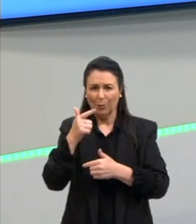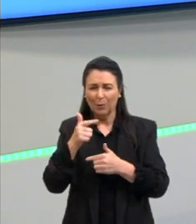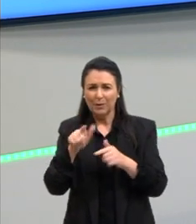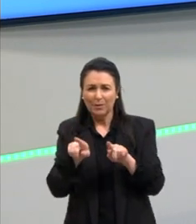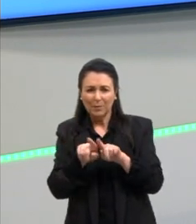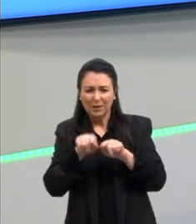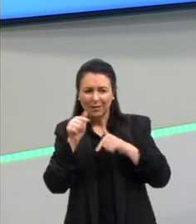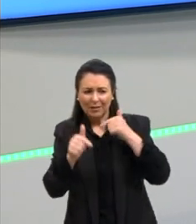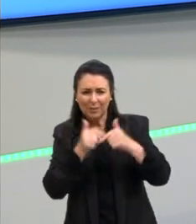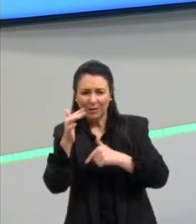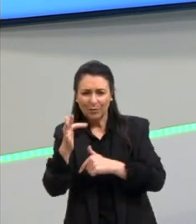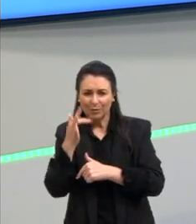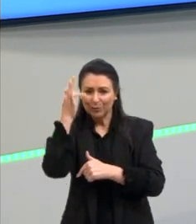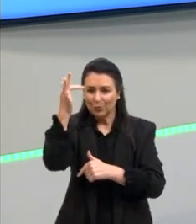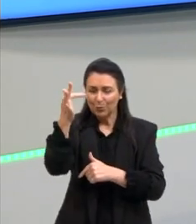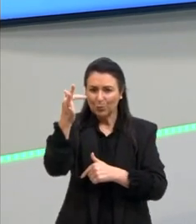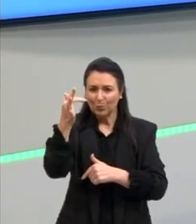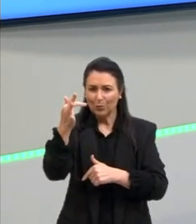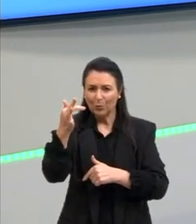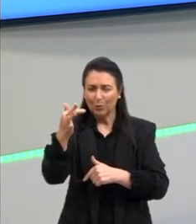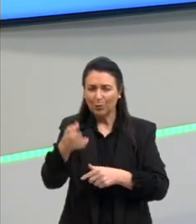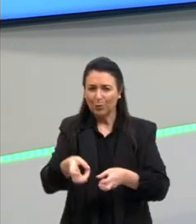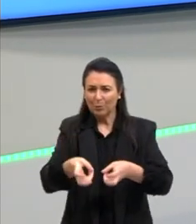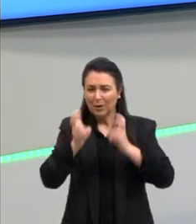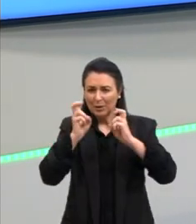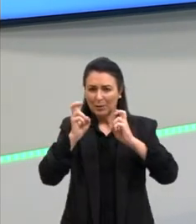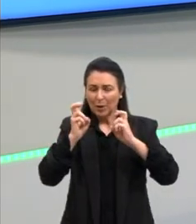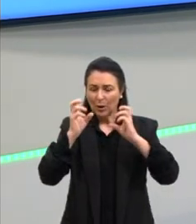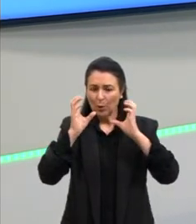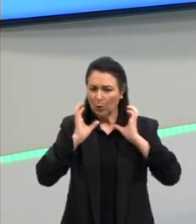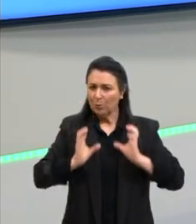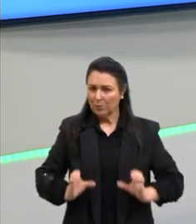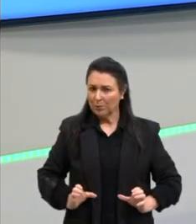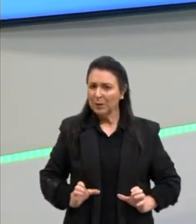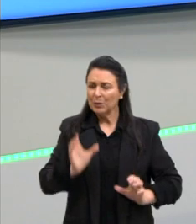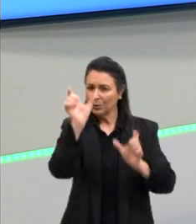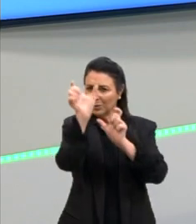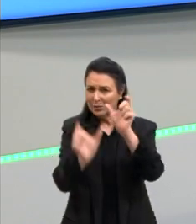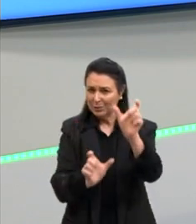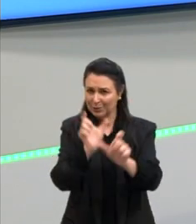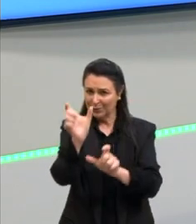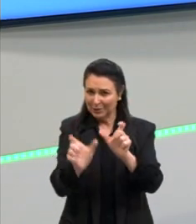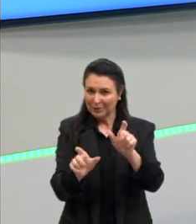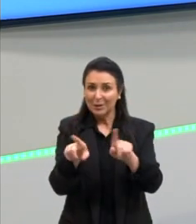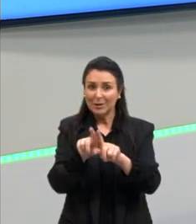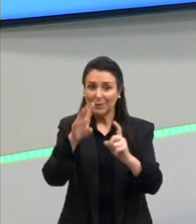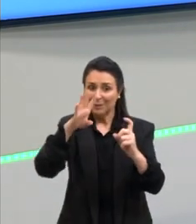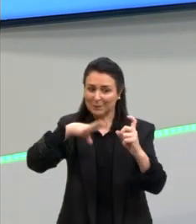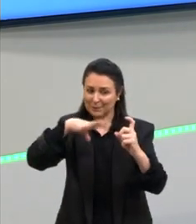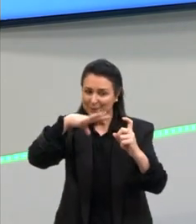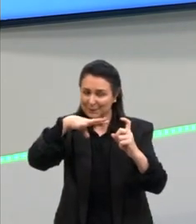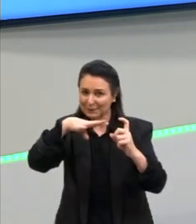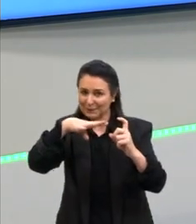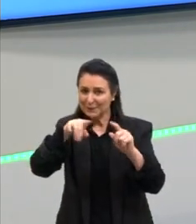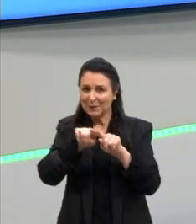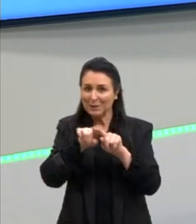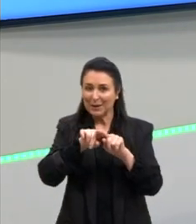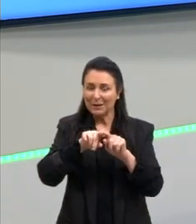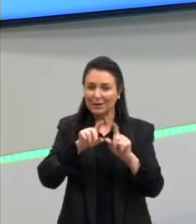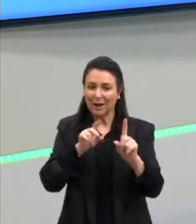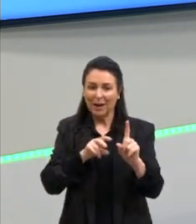e ver como as pessoas a porta no futuro e também através da ficção científica Nós também podemos trabalhar o que vem pela